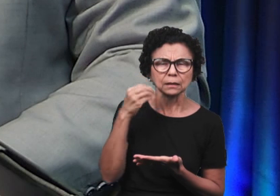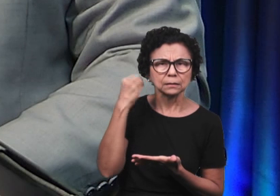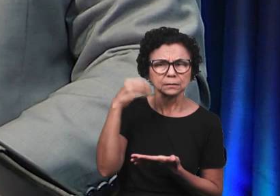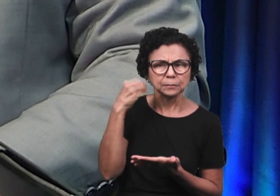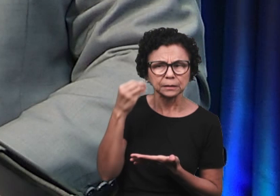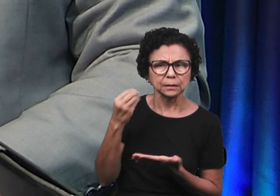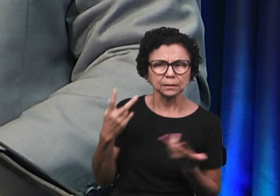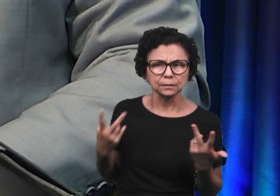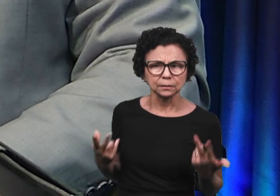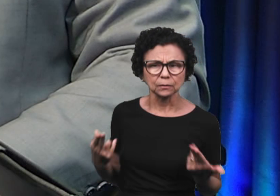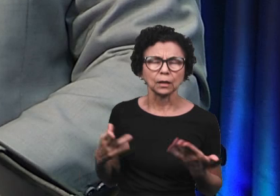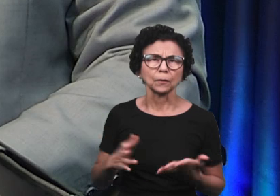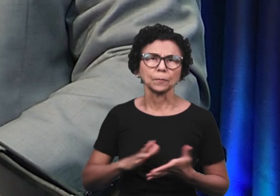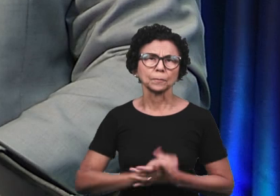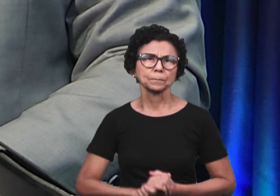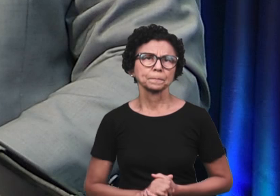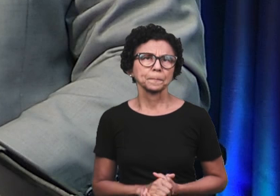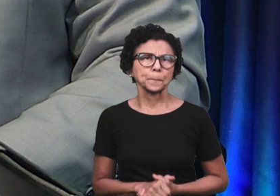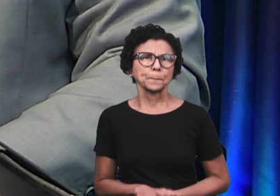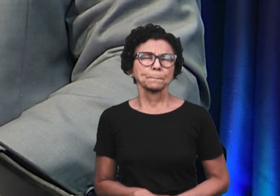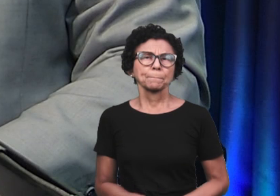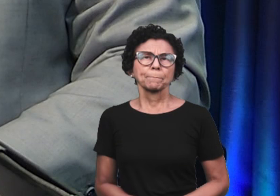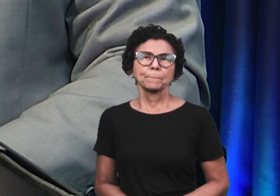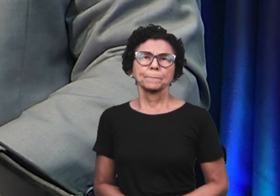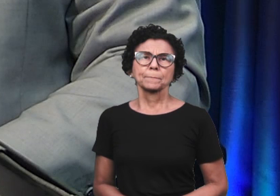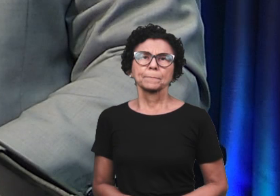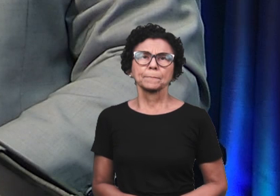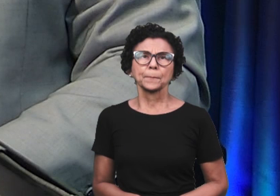sustenta a sua fé. Quer dizer, não sustenta,